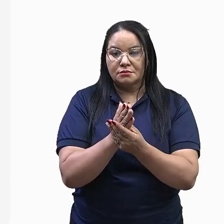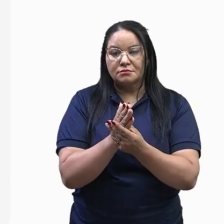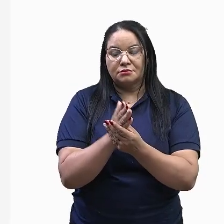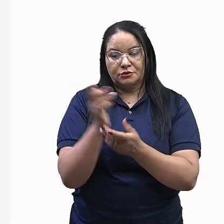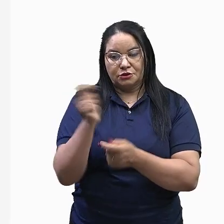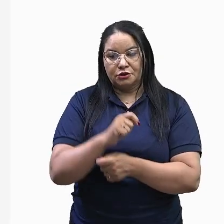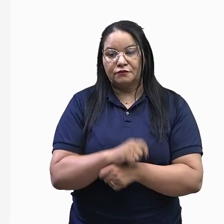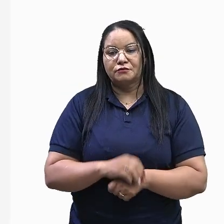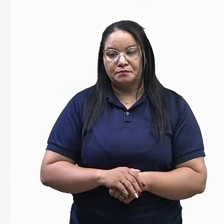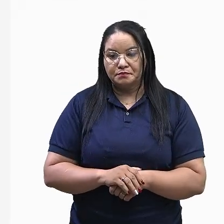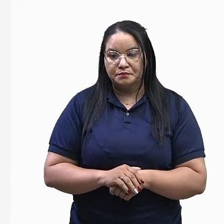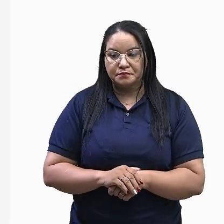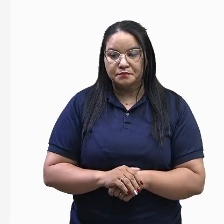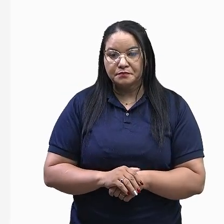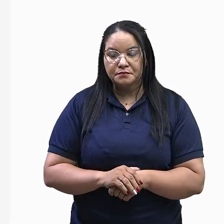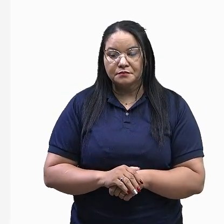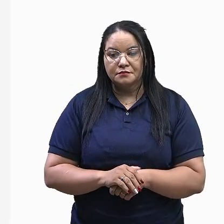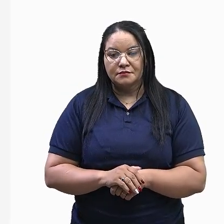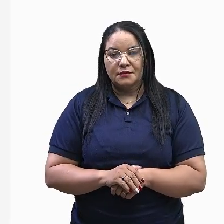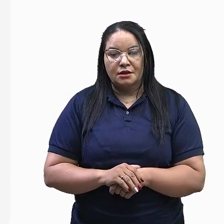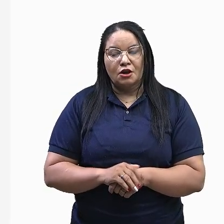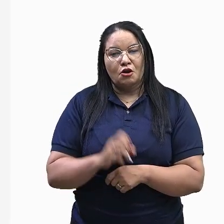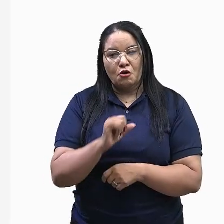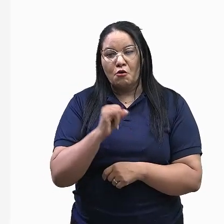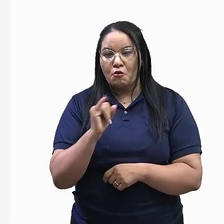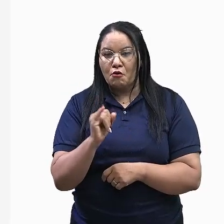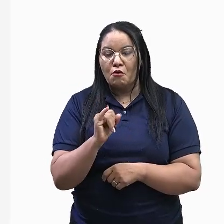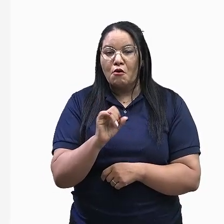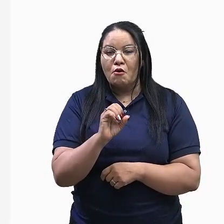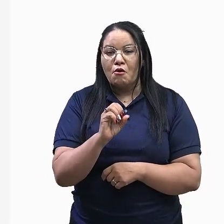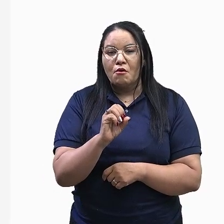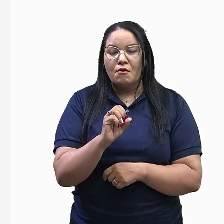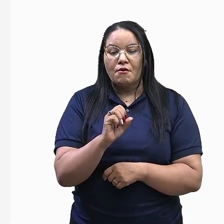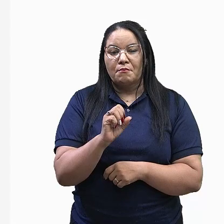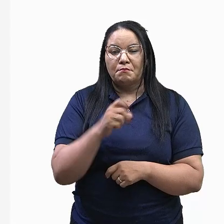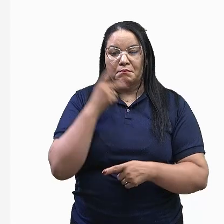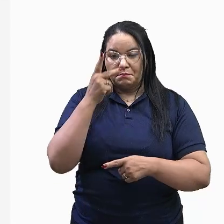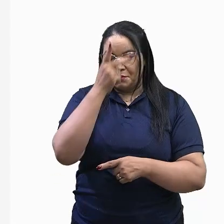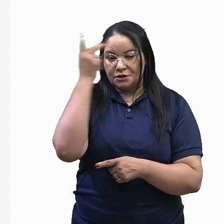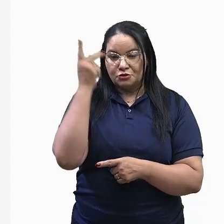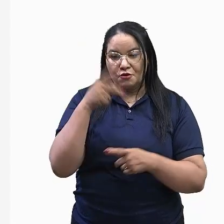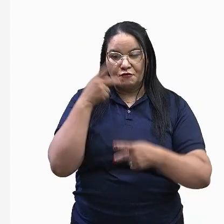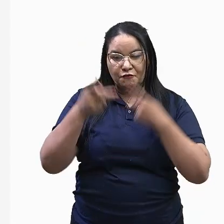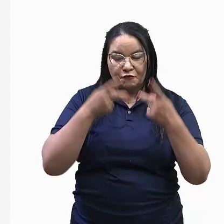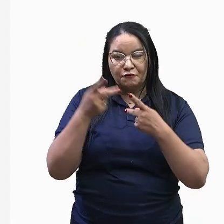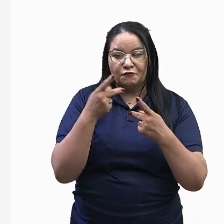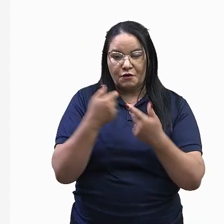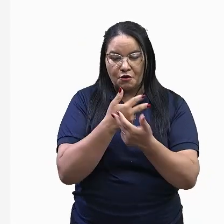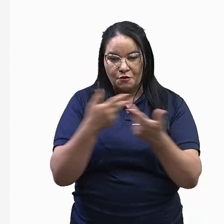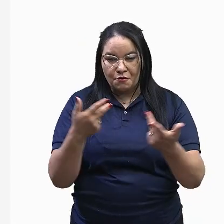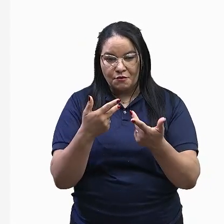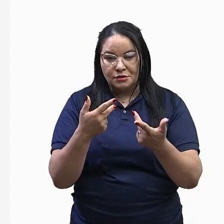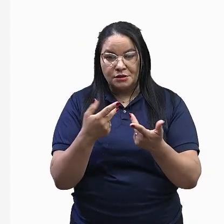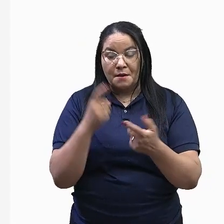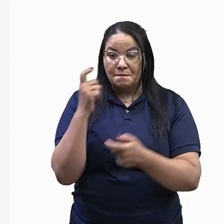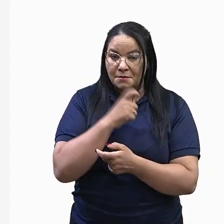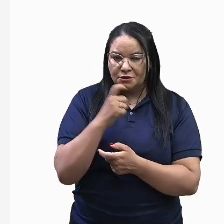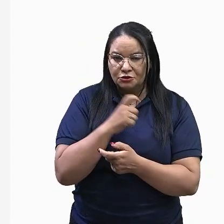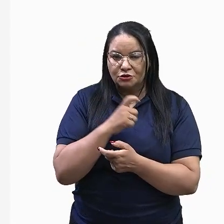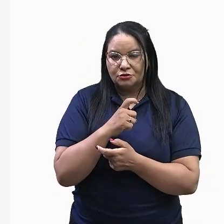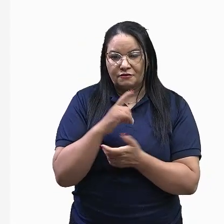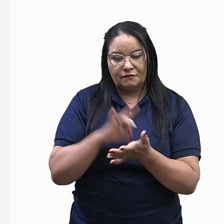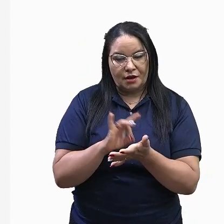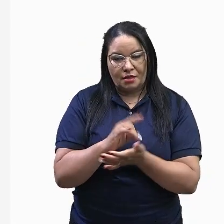lhe falando coisas que não são verdadeiras. Então, ela serve também para quê?